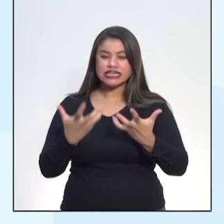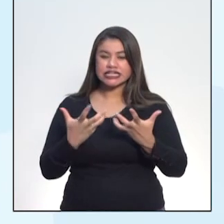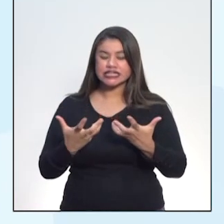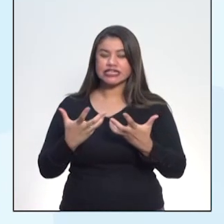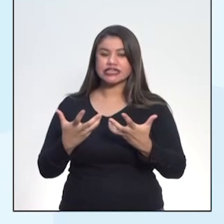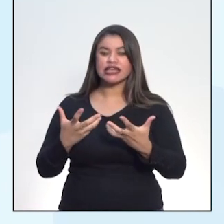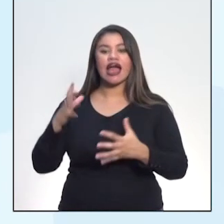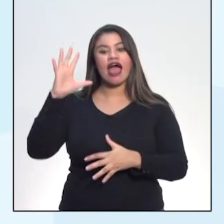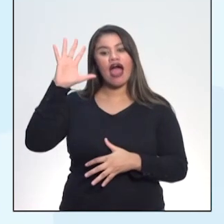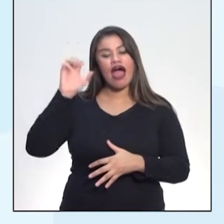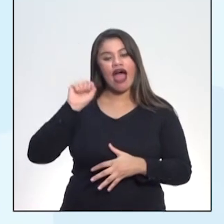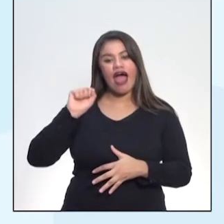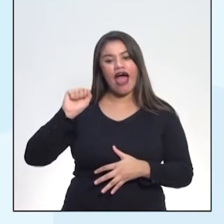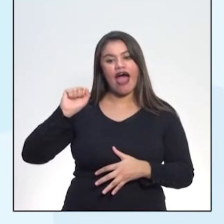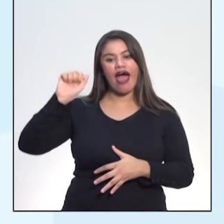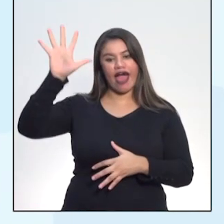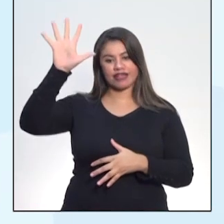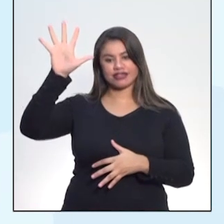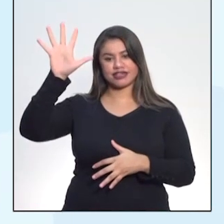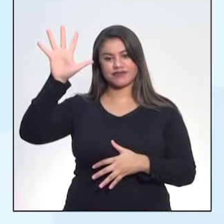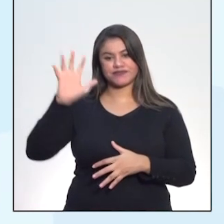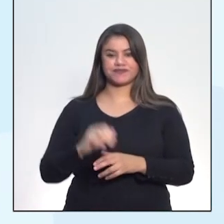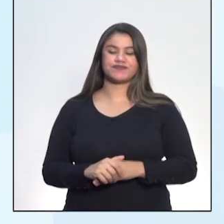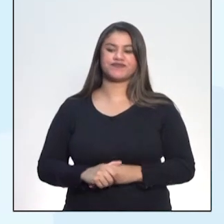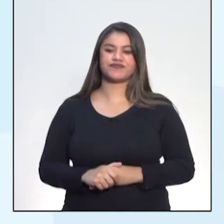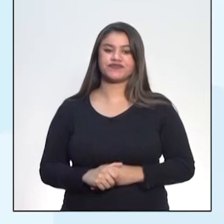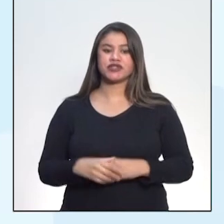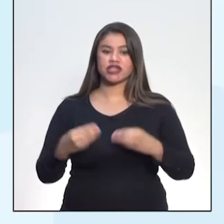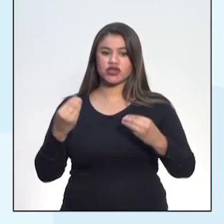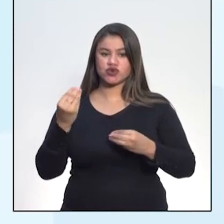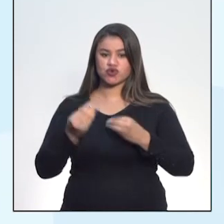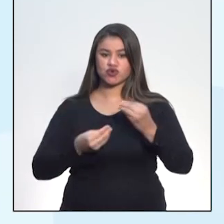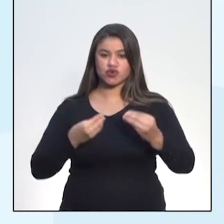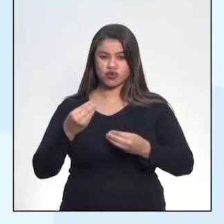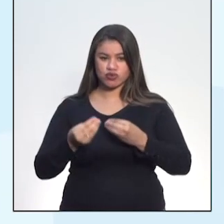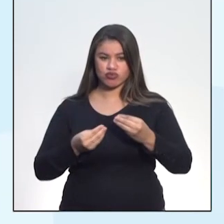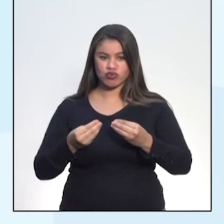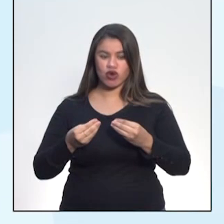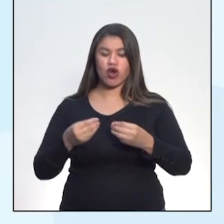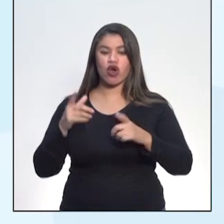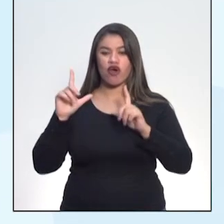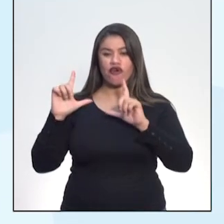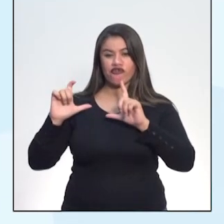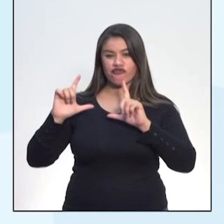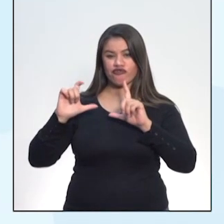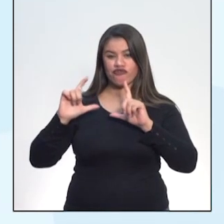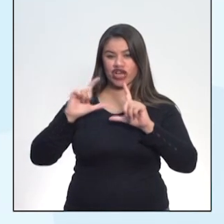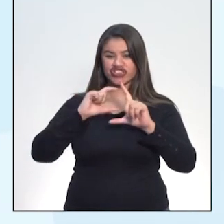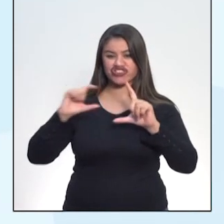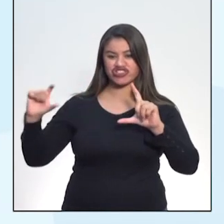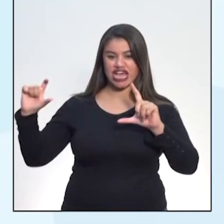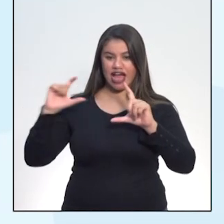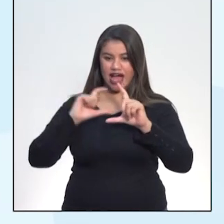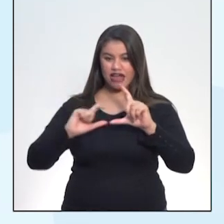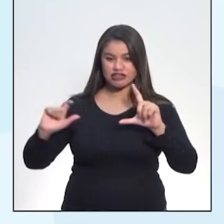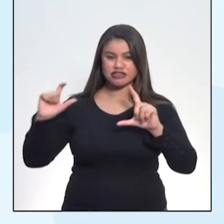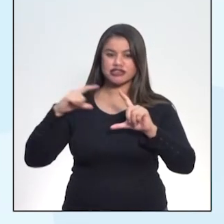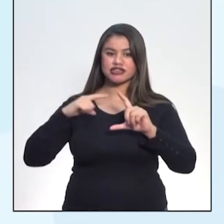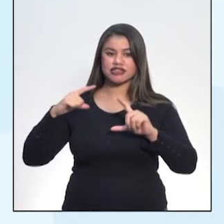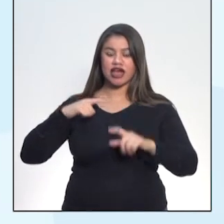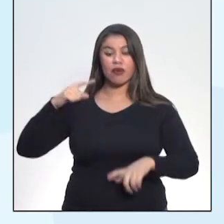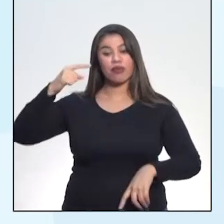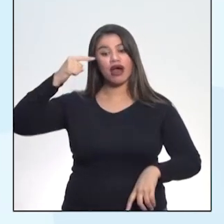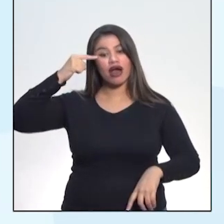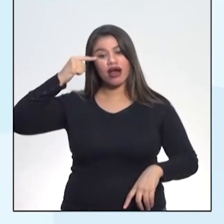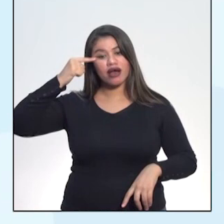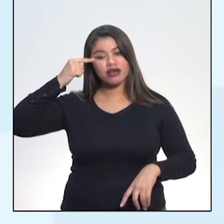também a Ásia. E nessa charge, nós temos a China